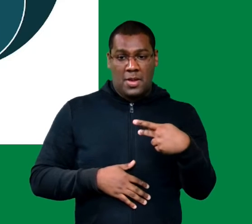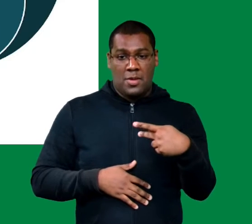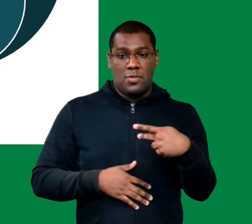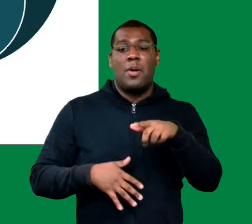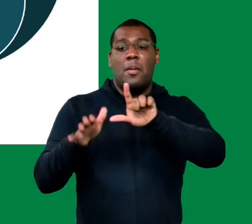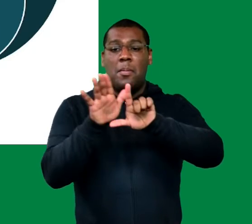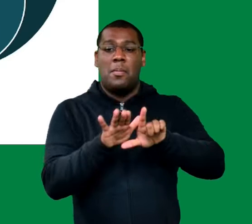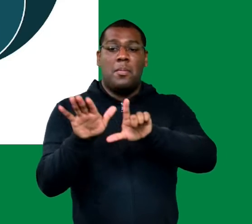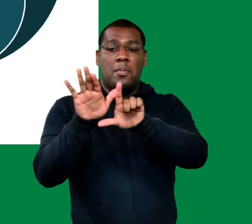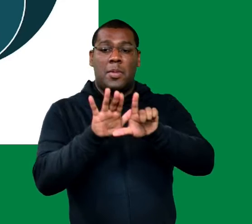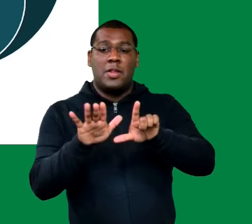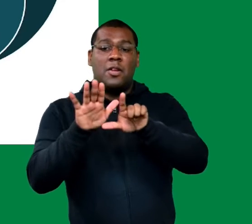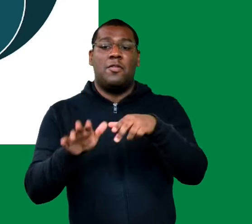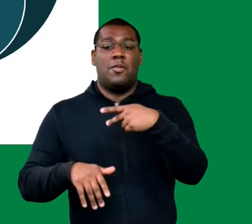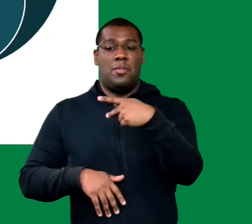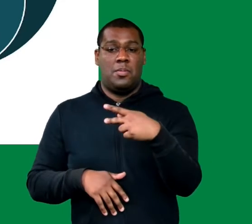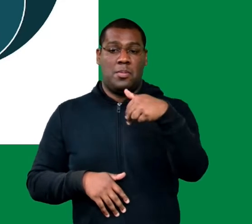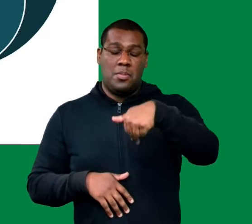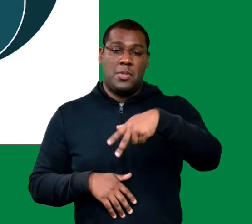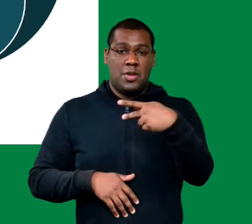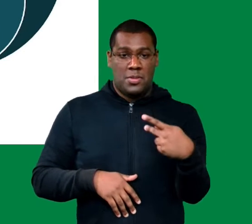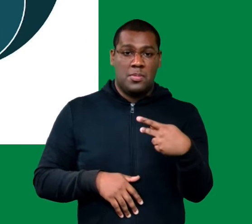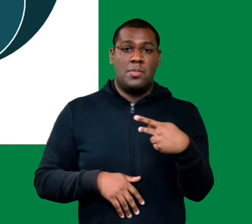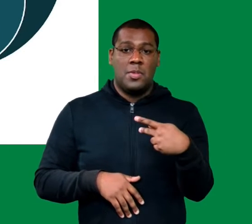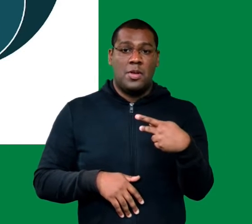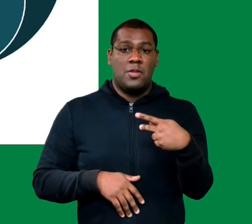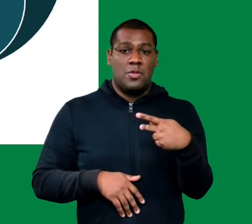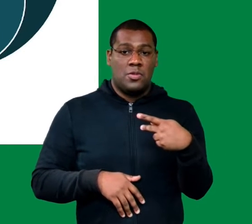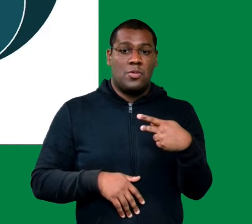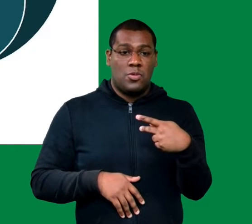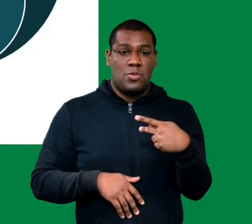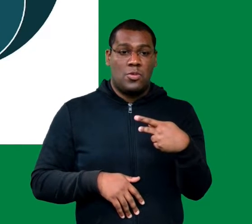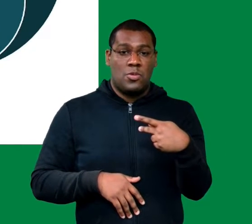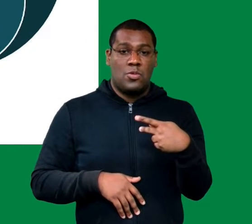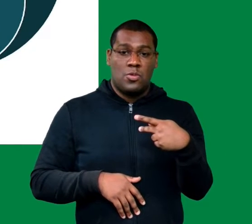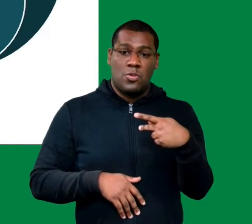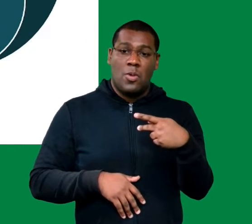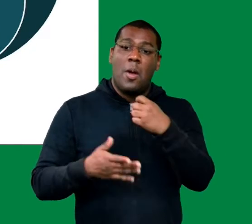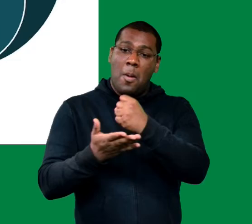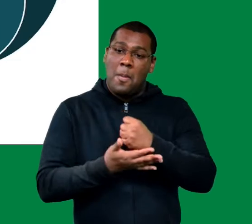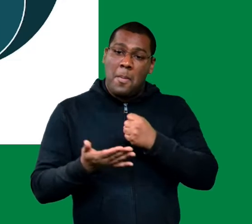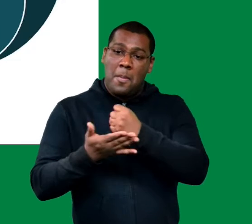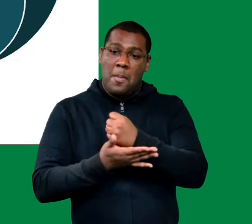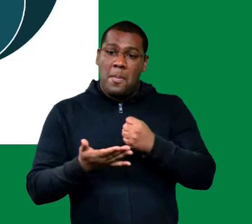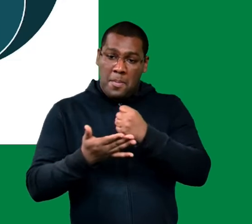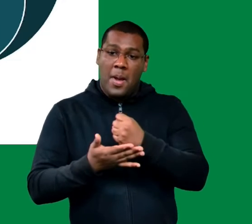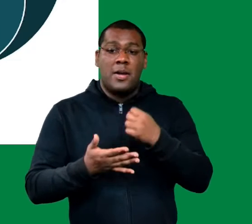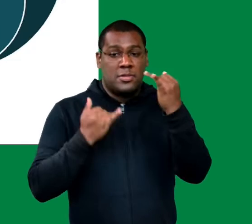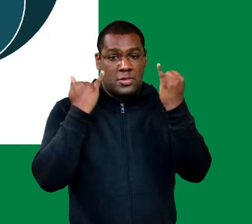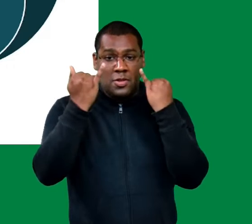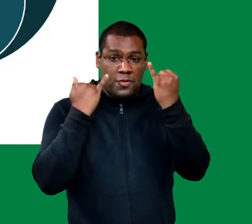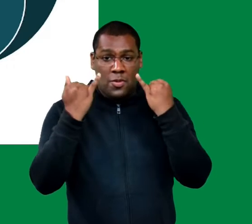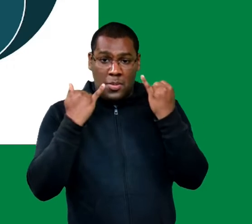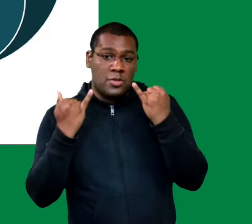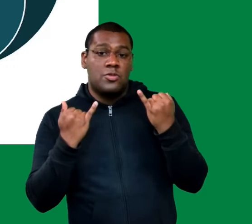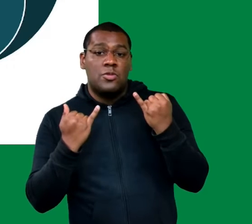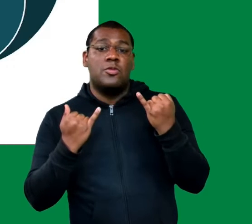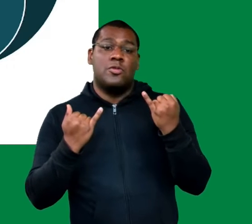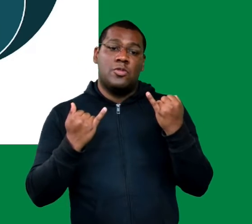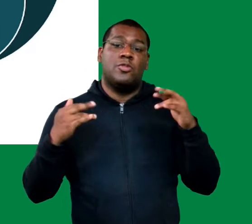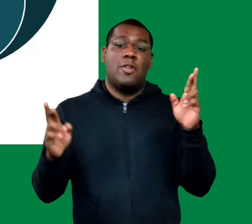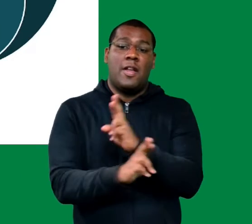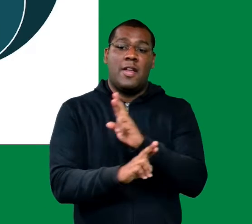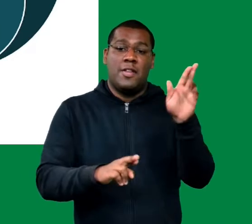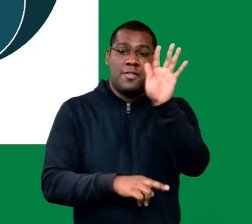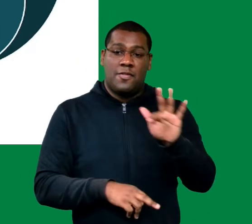que é o conjunto aí de indicadores da rede federal, E essa PNP, por sua vez, tem como base de dados o